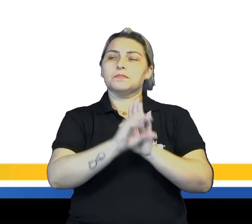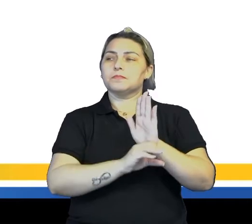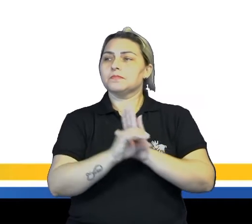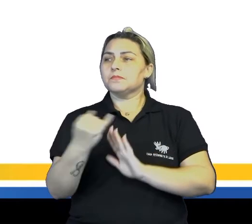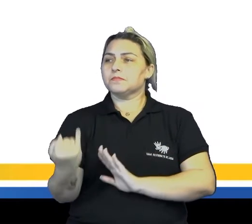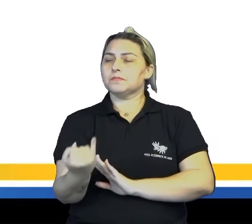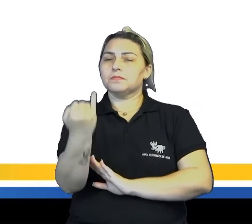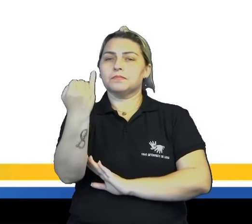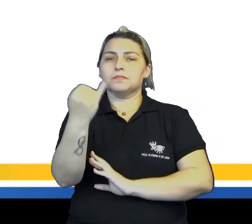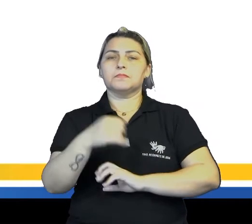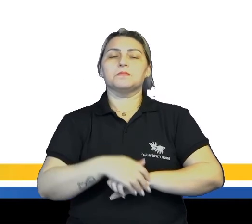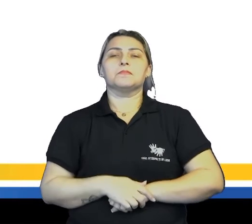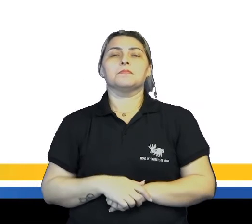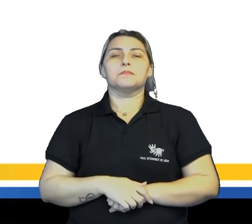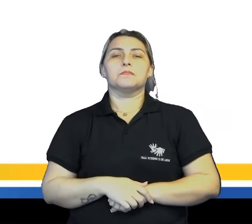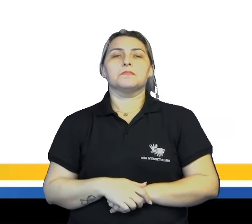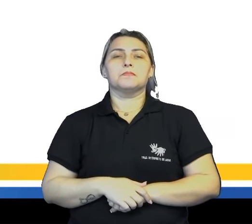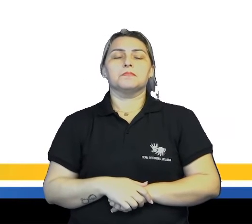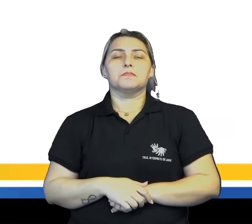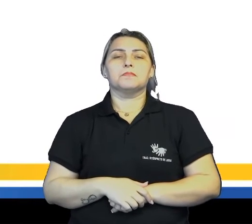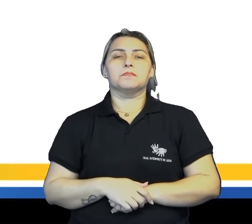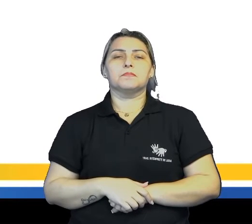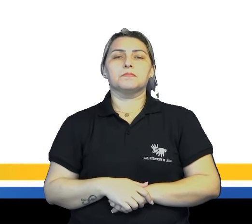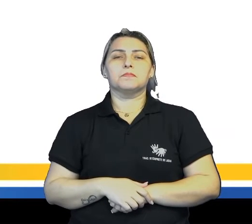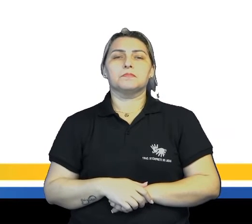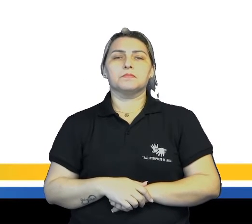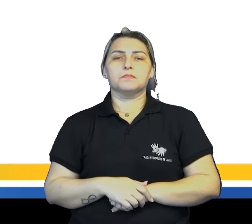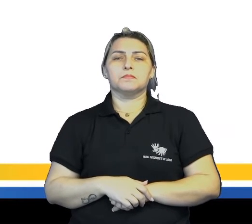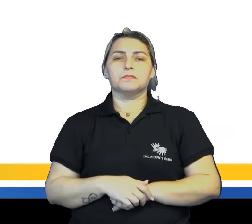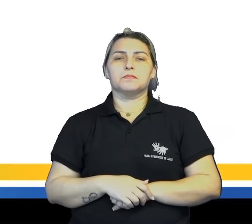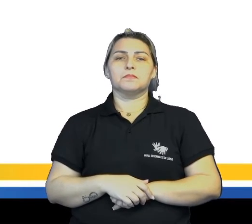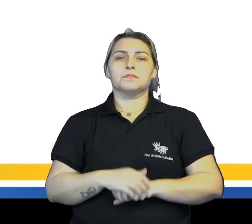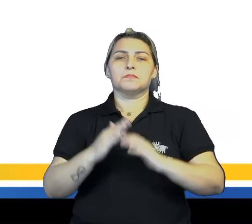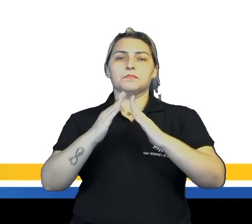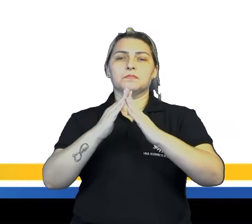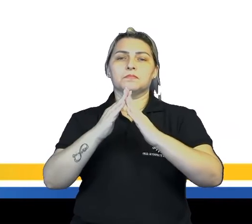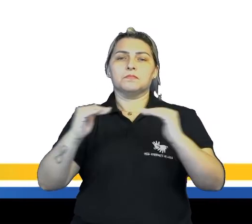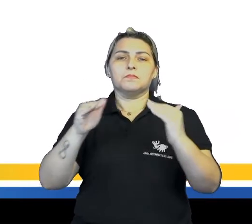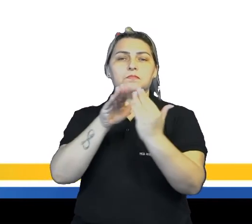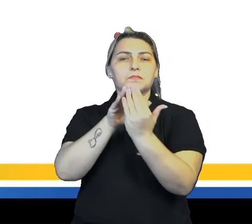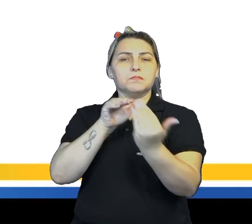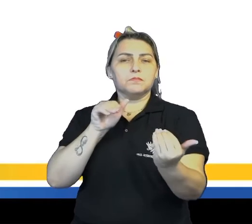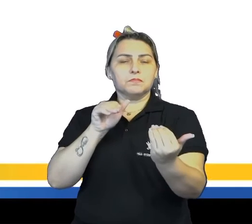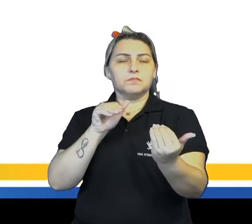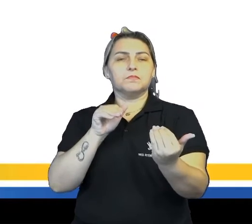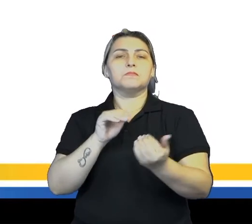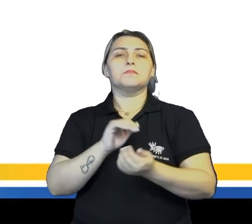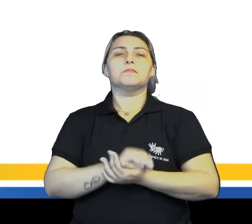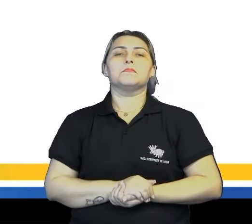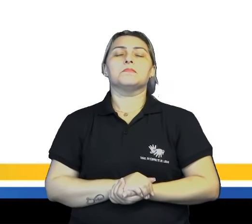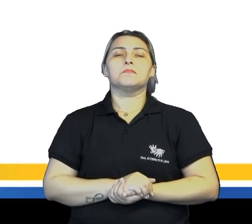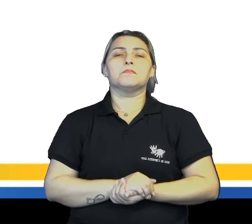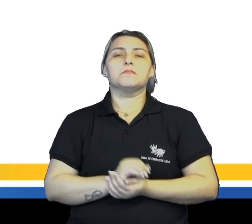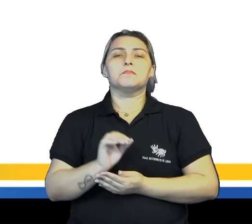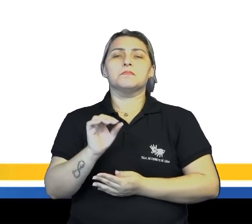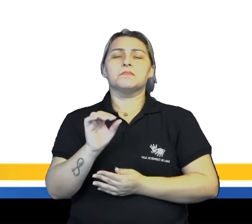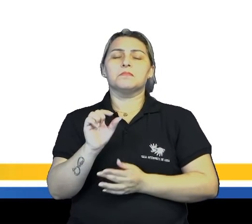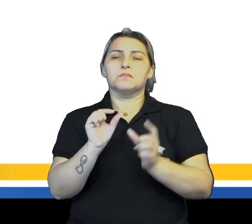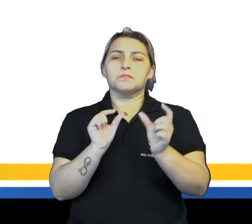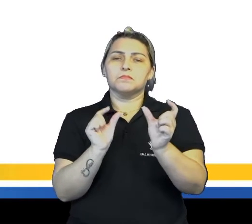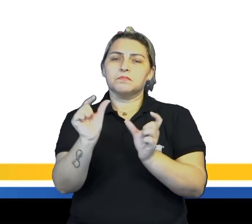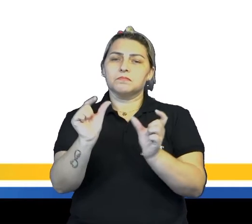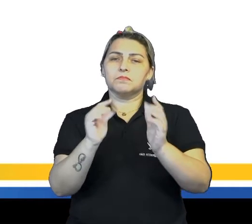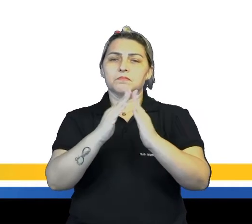na sociologia. Vocês visualizam aí uma pirâmide. A pirâmide está um pouco fragmentada e cada pedacinho